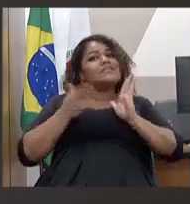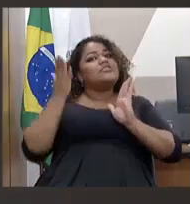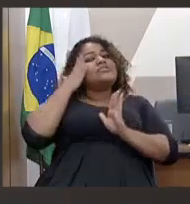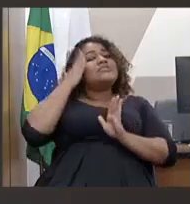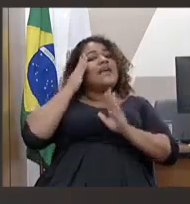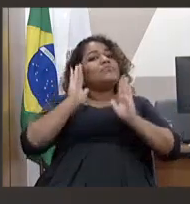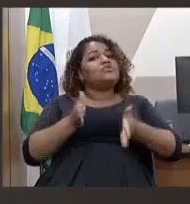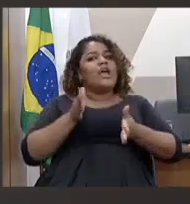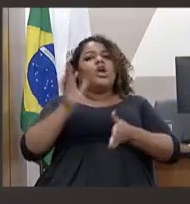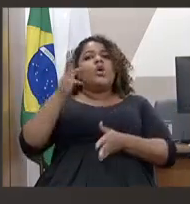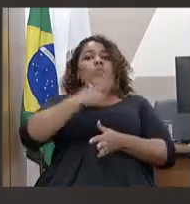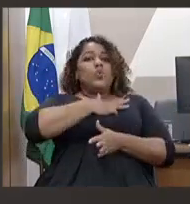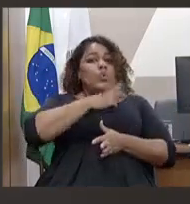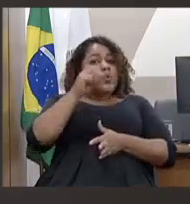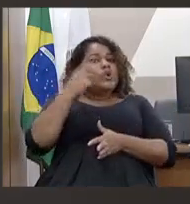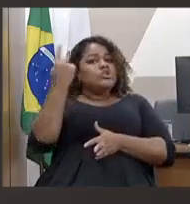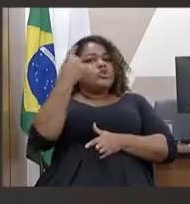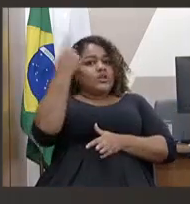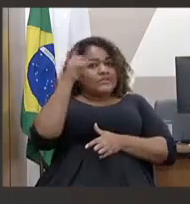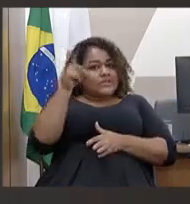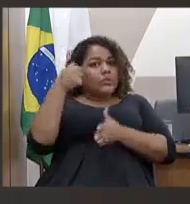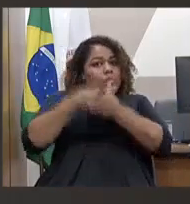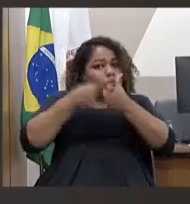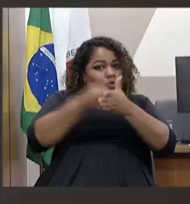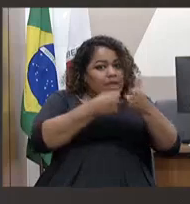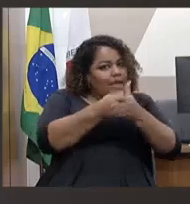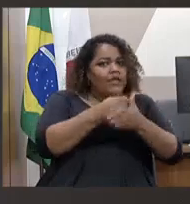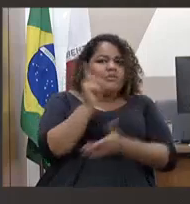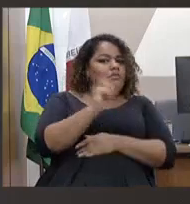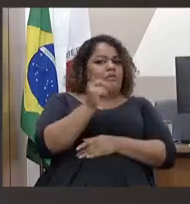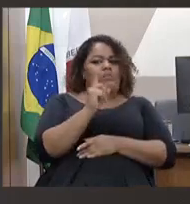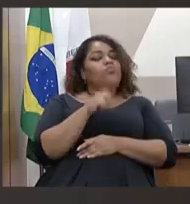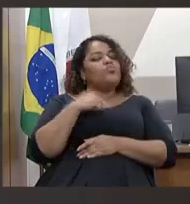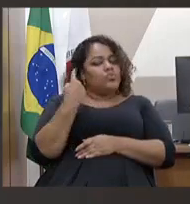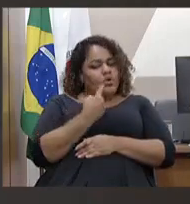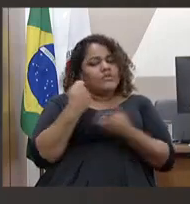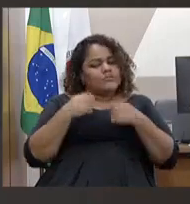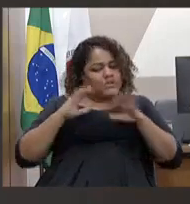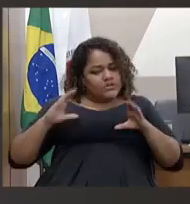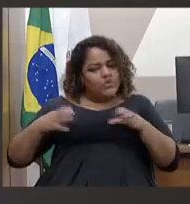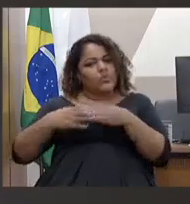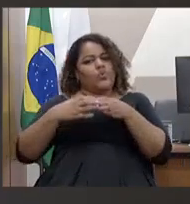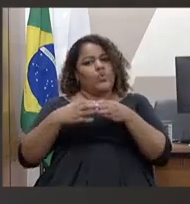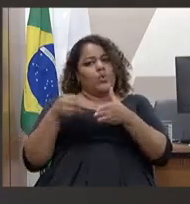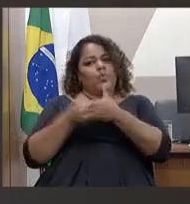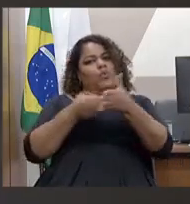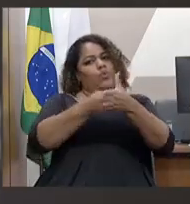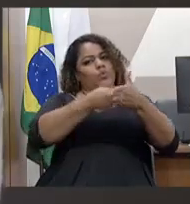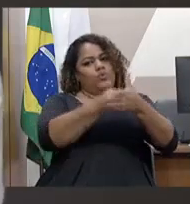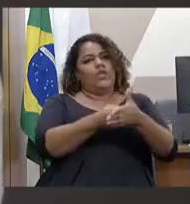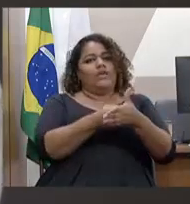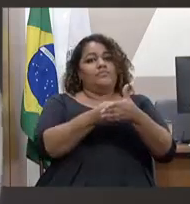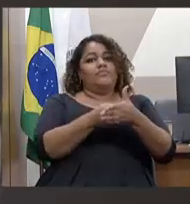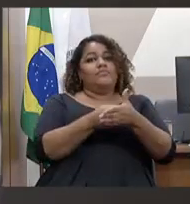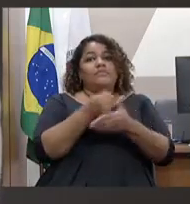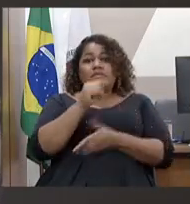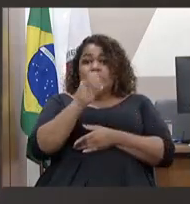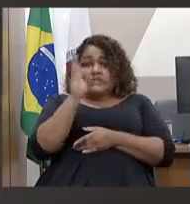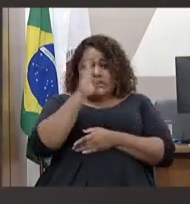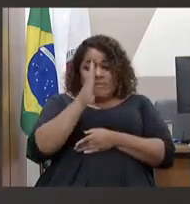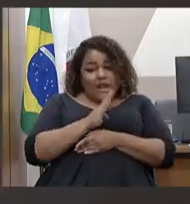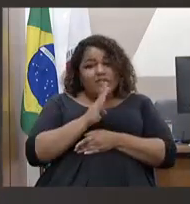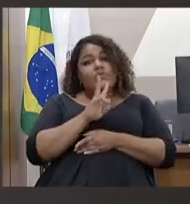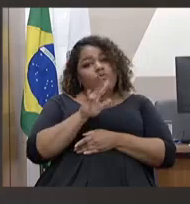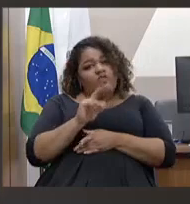não fizemos a nossa parte na nossa classe vai continuar acontecendo que tá no Brasil então nós precisamos acabar